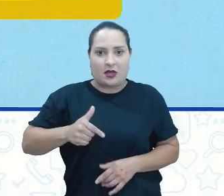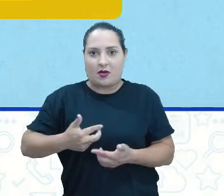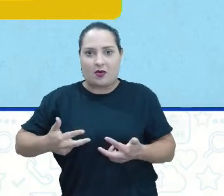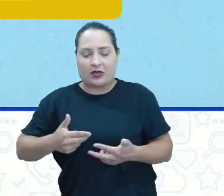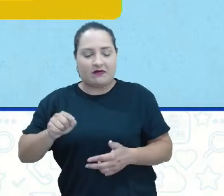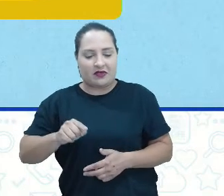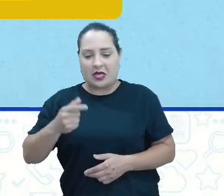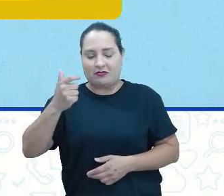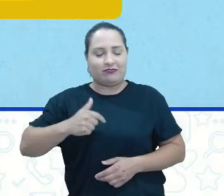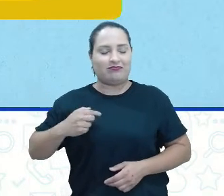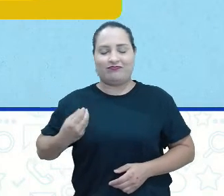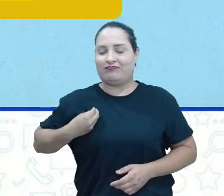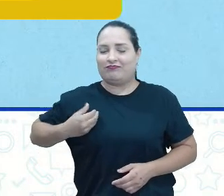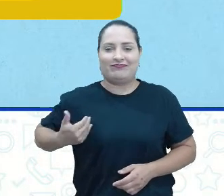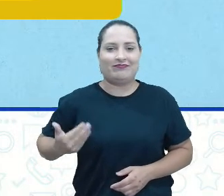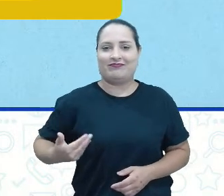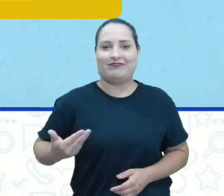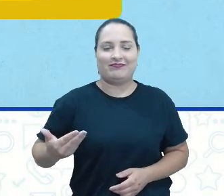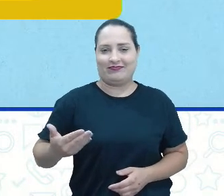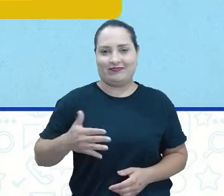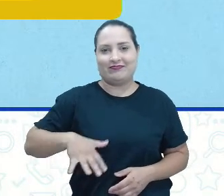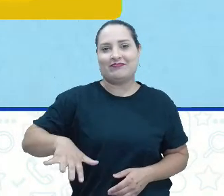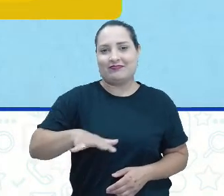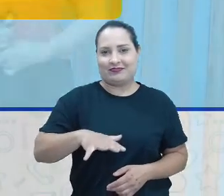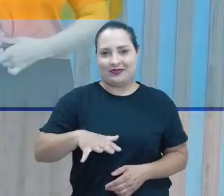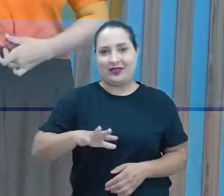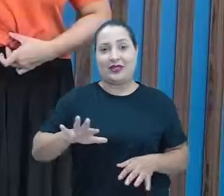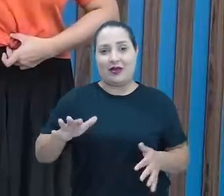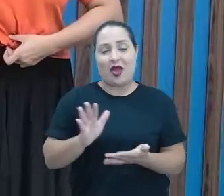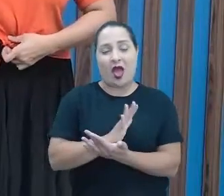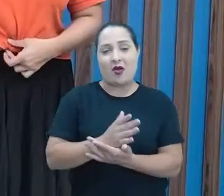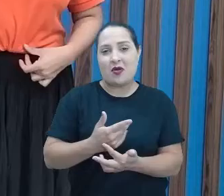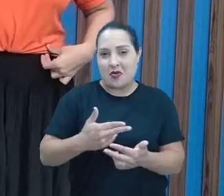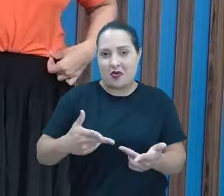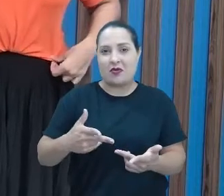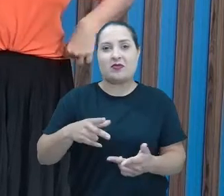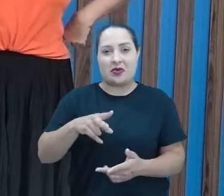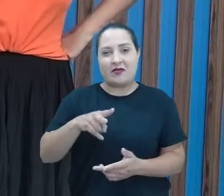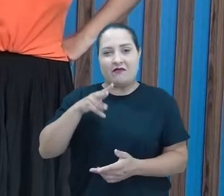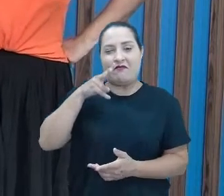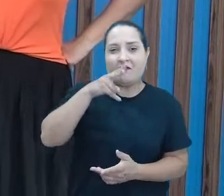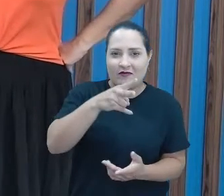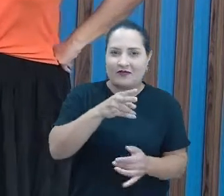mundo. Então, algumas publicidades são bem violentas nesse aspecto, né?